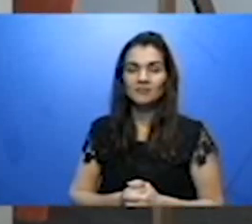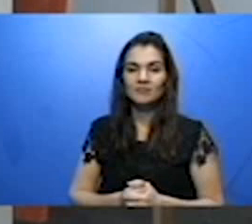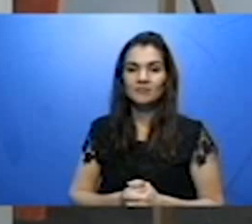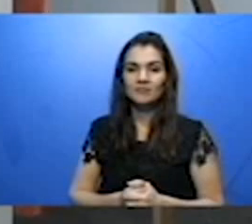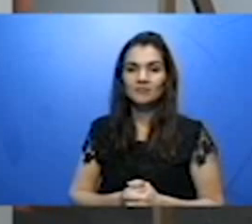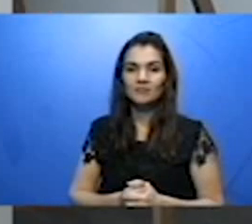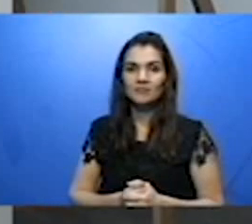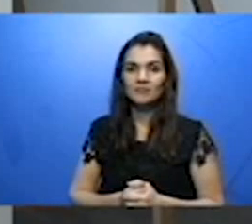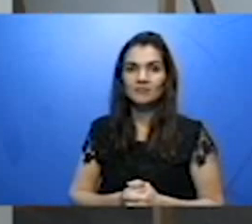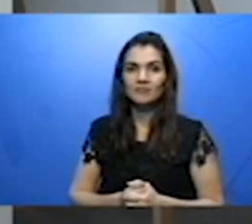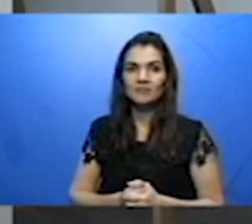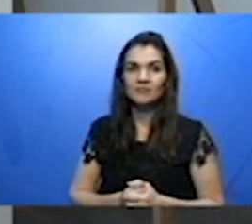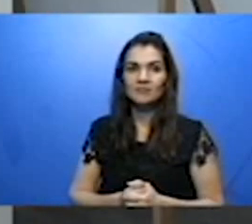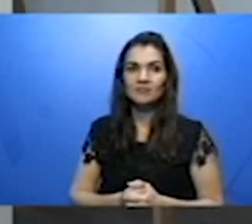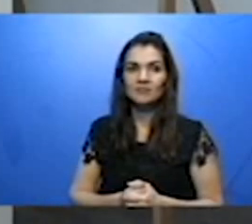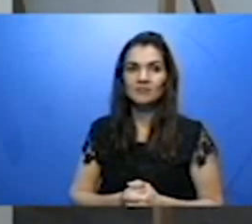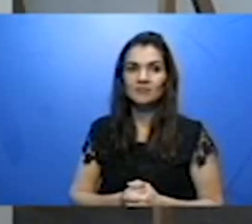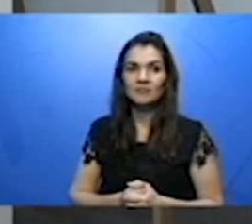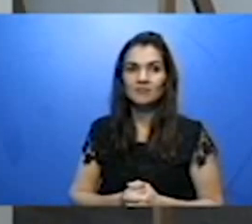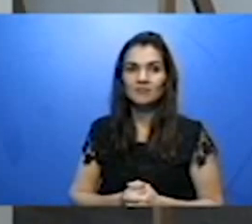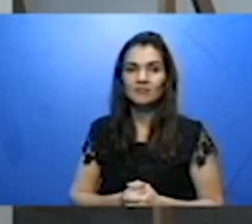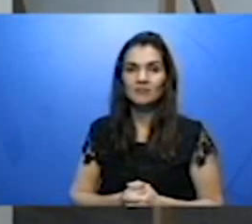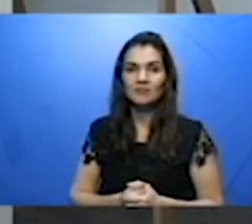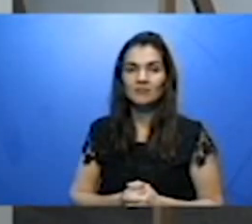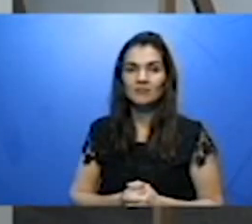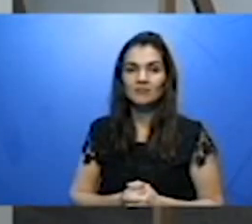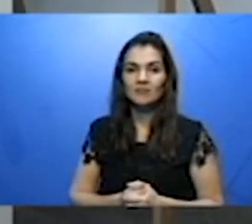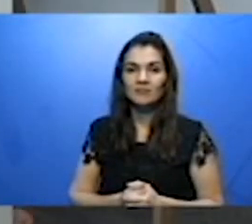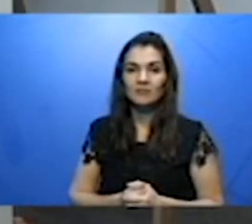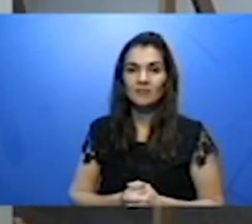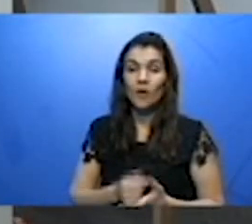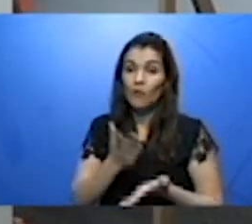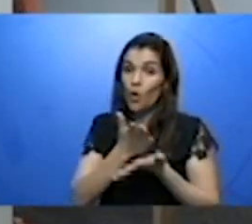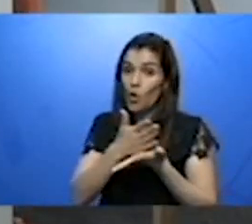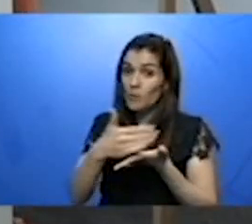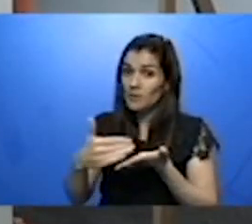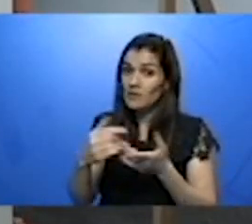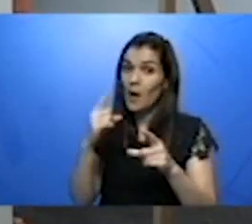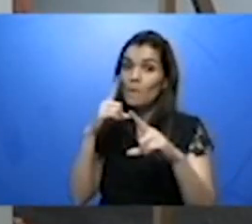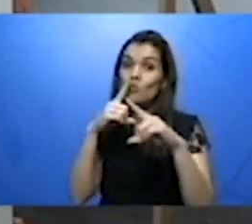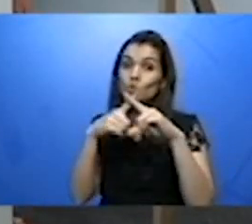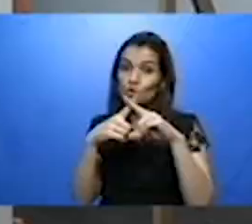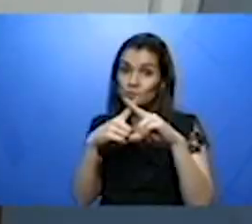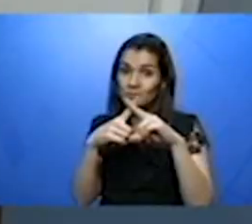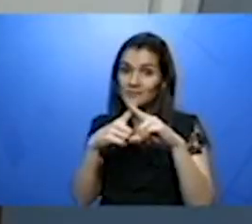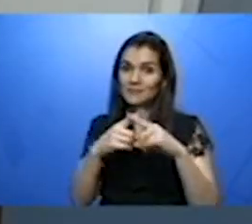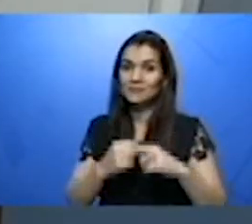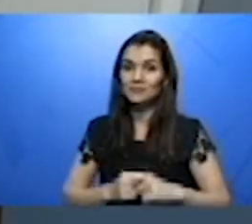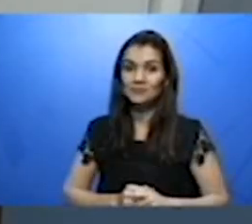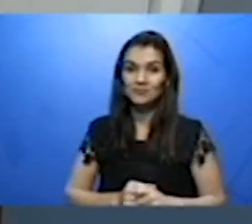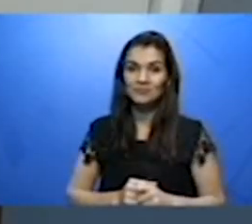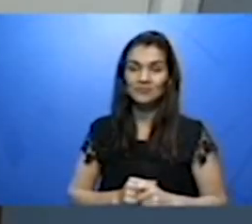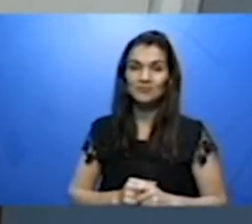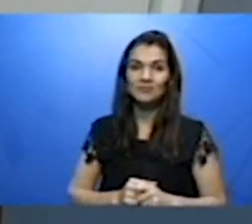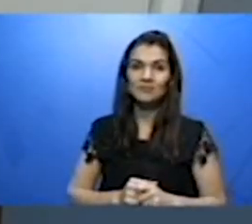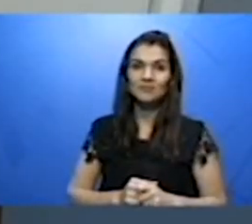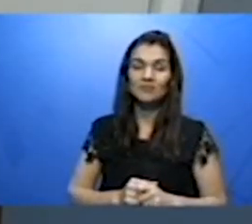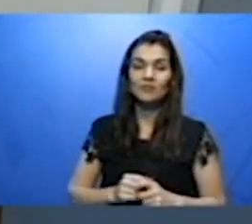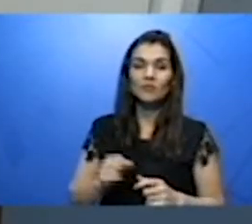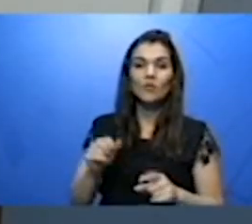o que fixa Então vamos lá vamos começar pelo a multiplicação e